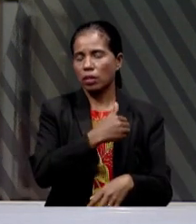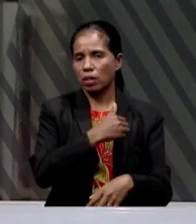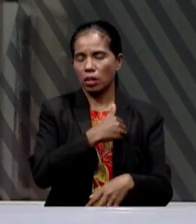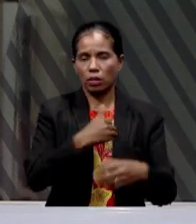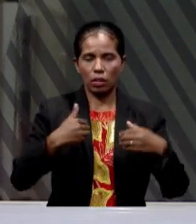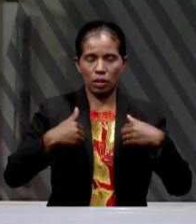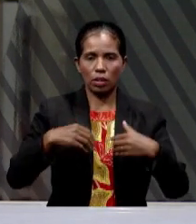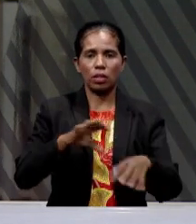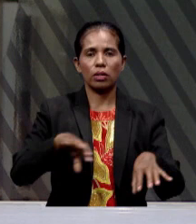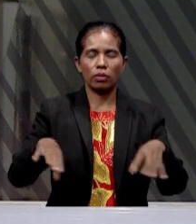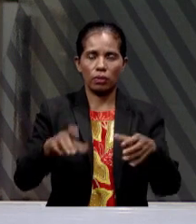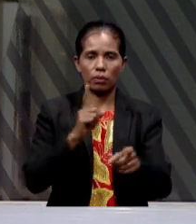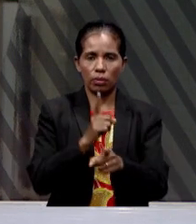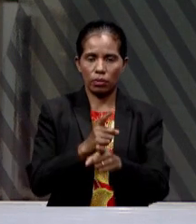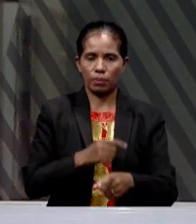legal.